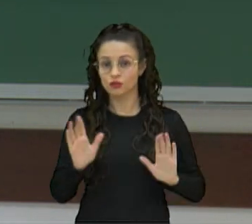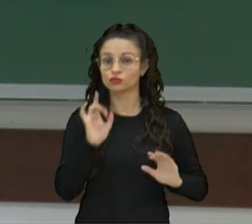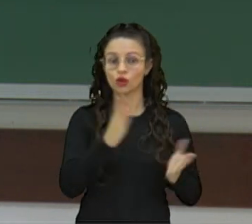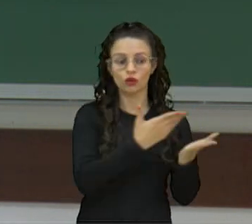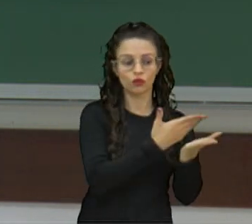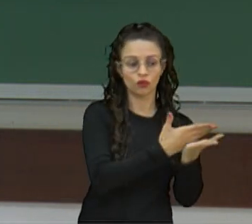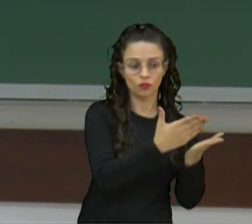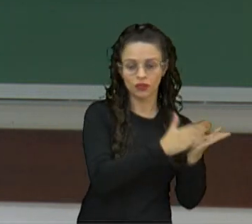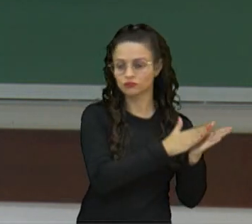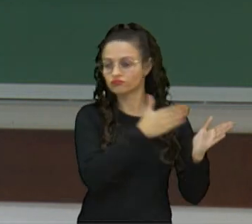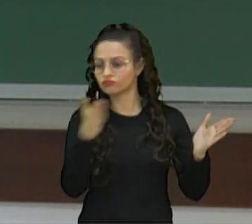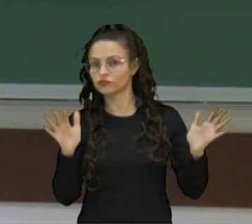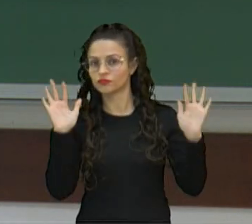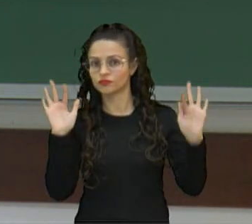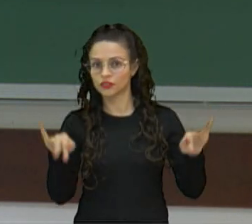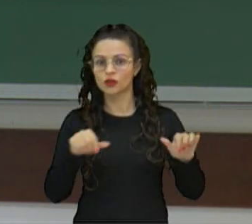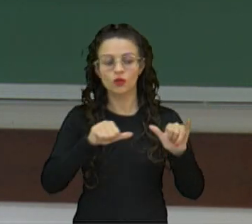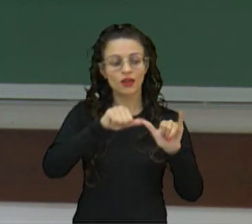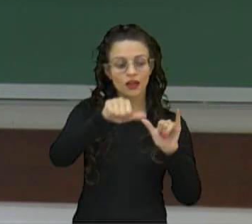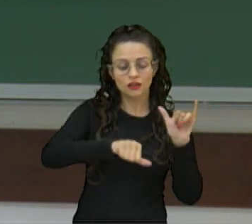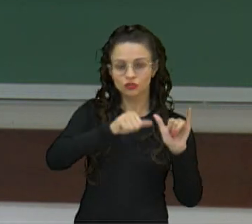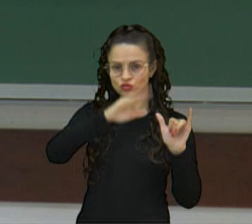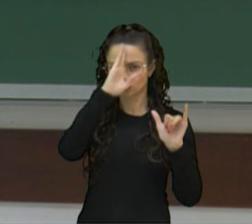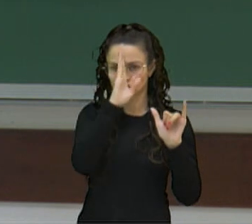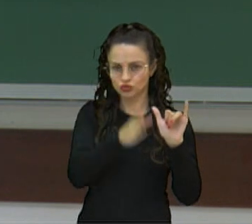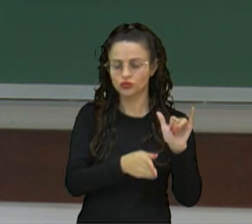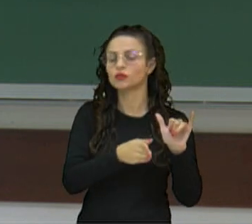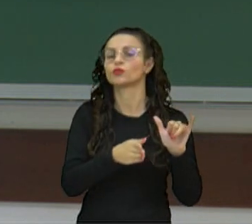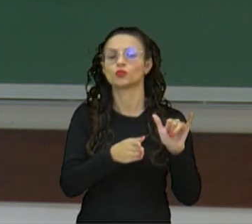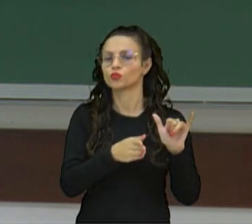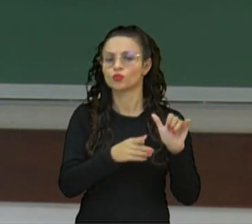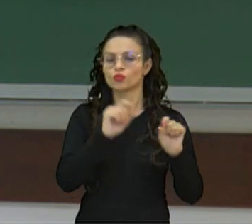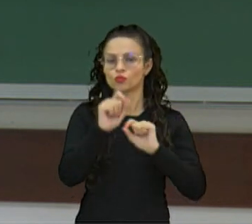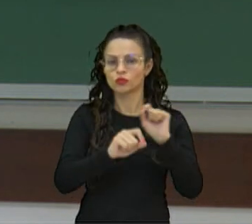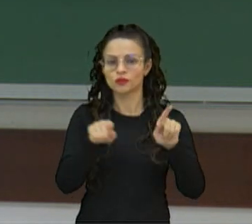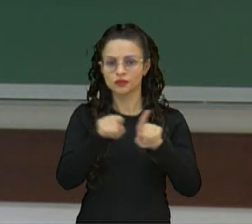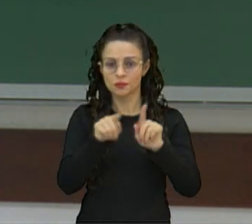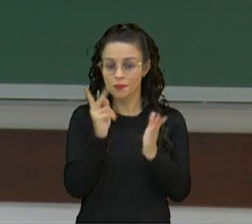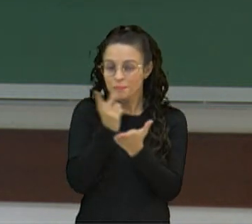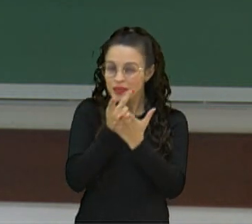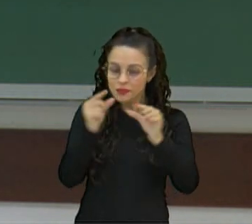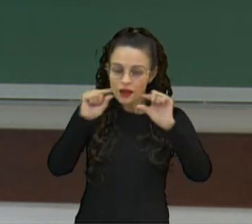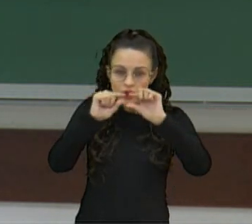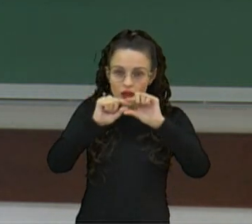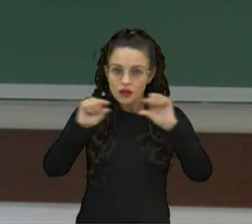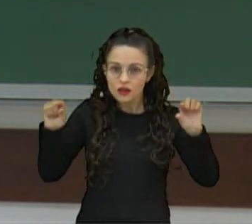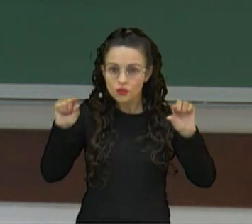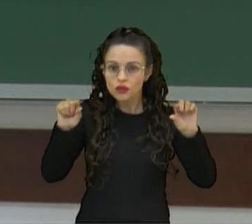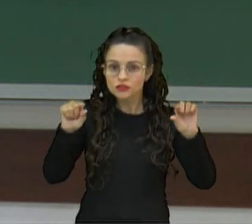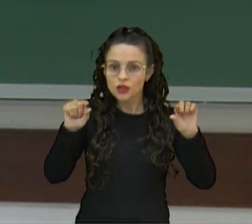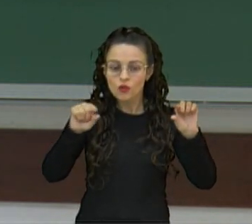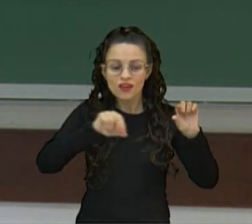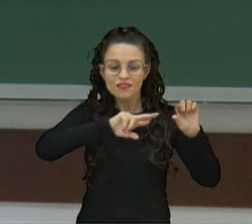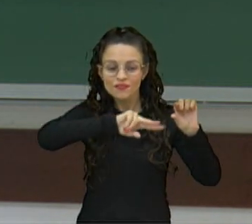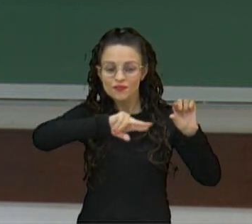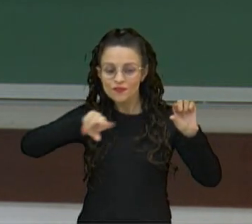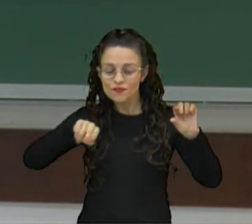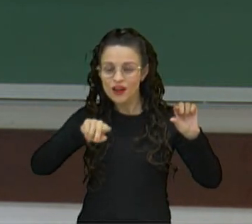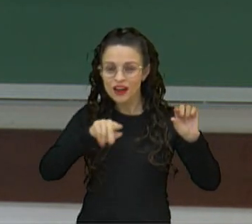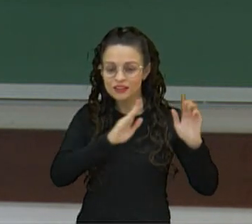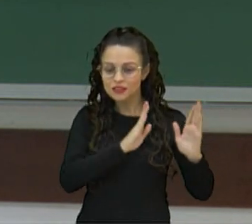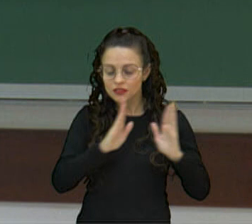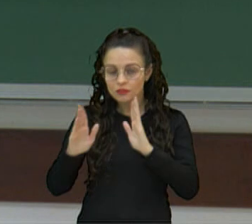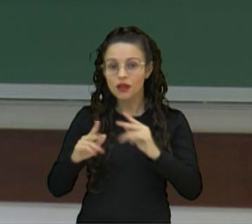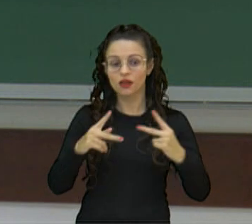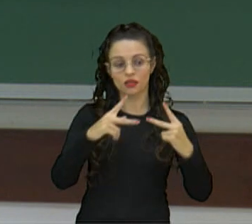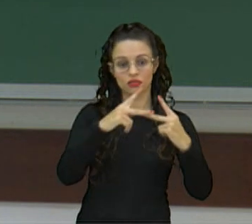Então, se eu tenho uma reação que acontece de forma direta e tenho a mesma equação que pode acontecer em várias etapas, o ΔH tem que ser